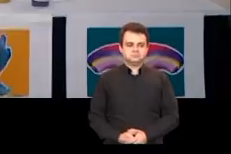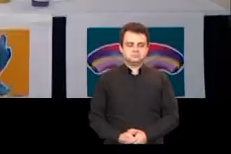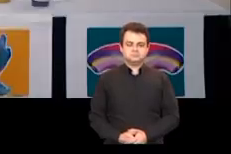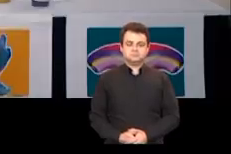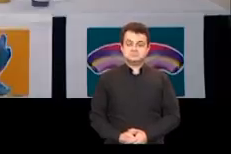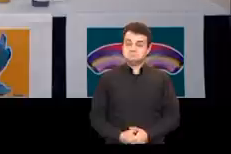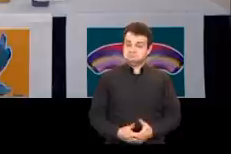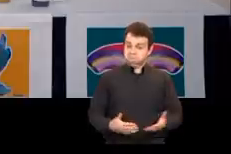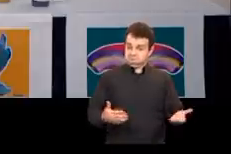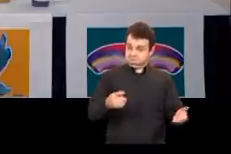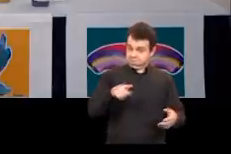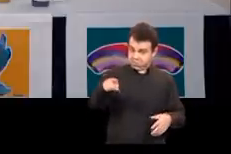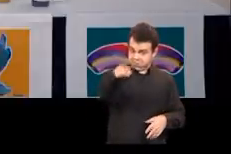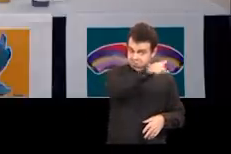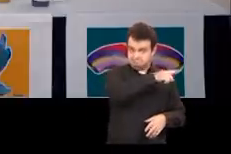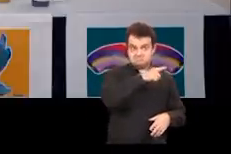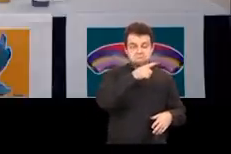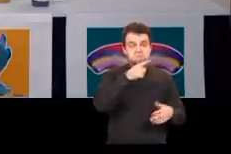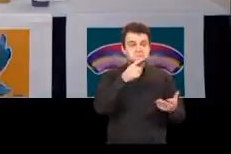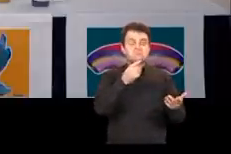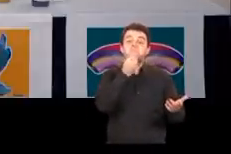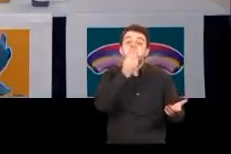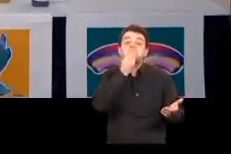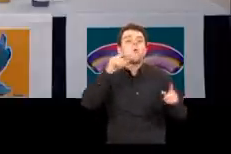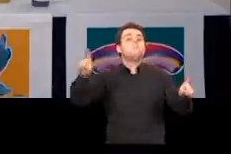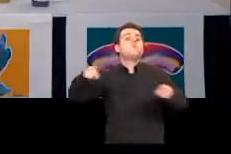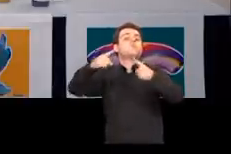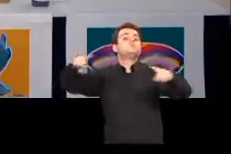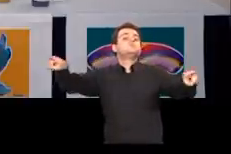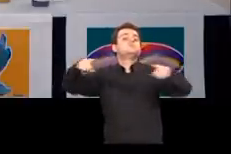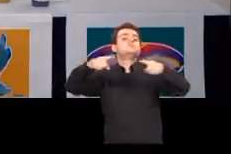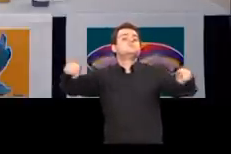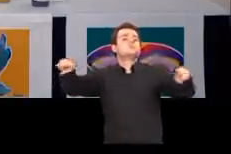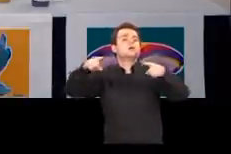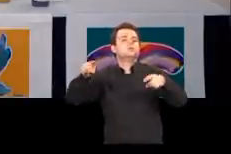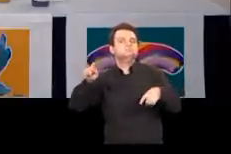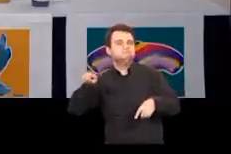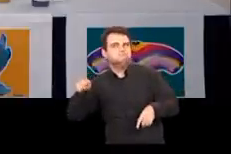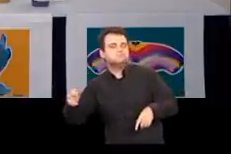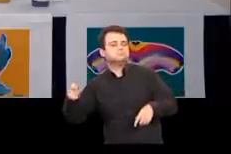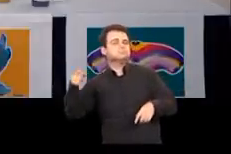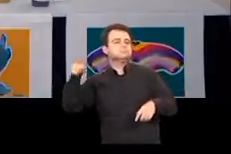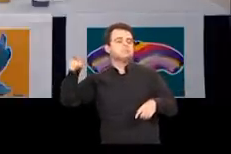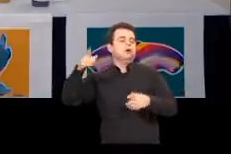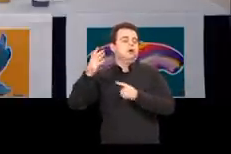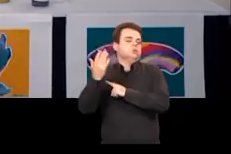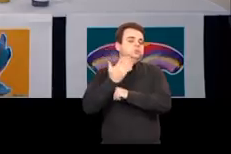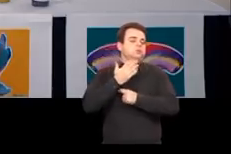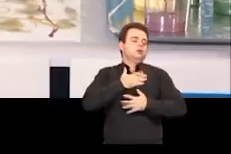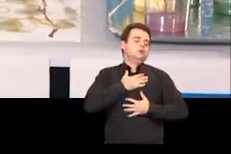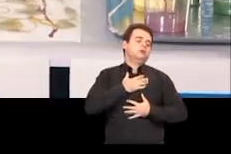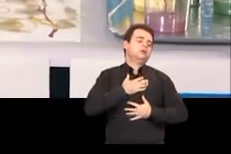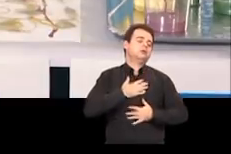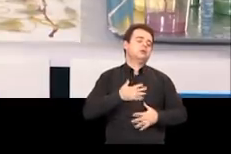Vocês também podem estar colocando uma música de fundo. É muito relaxante.